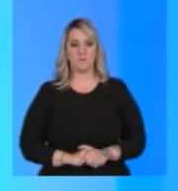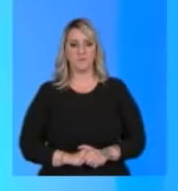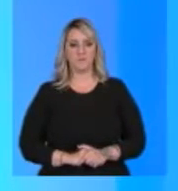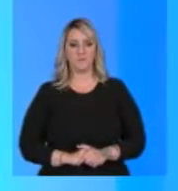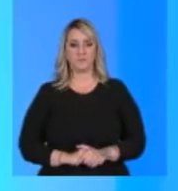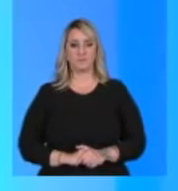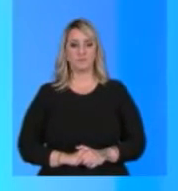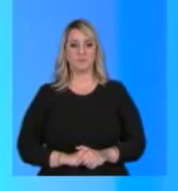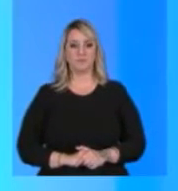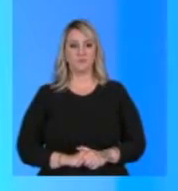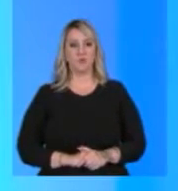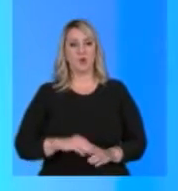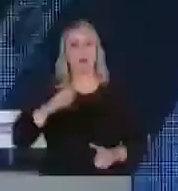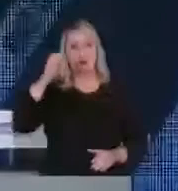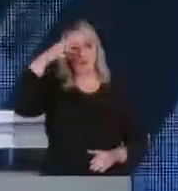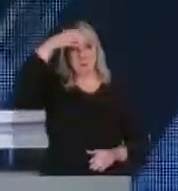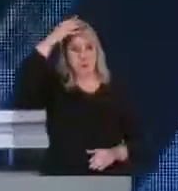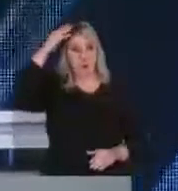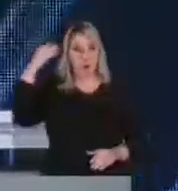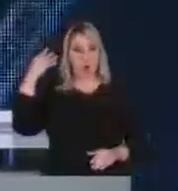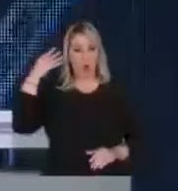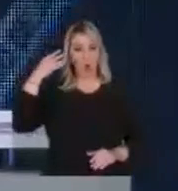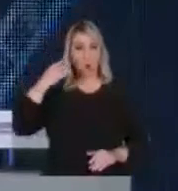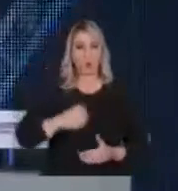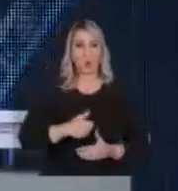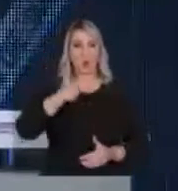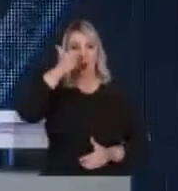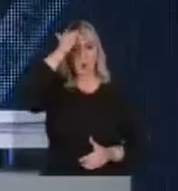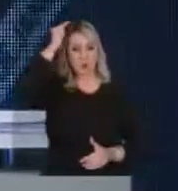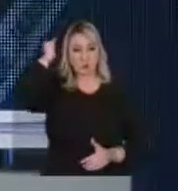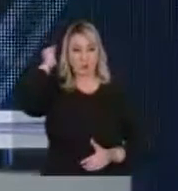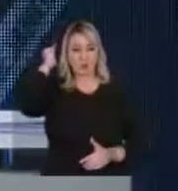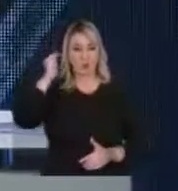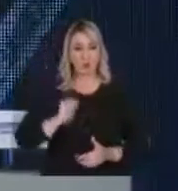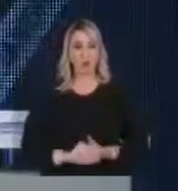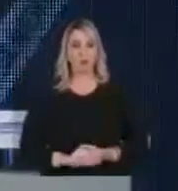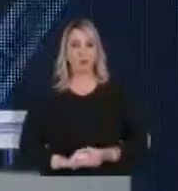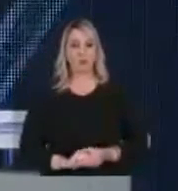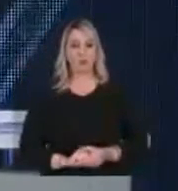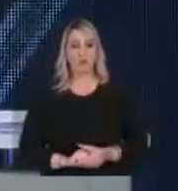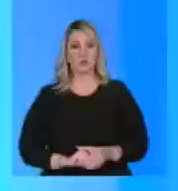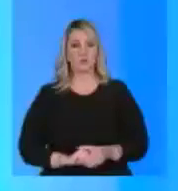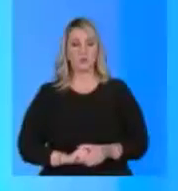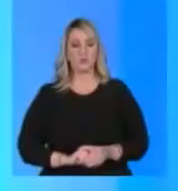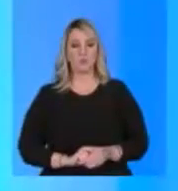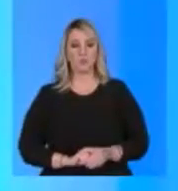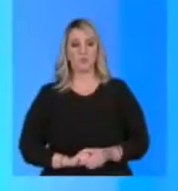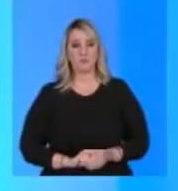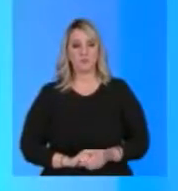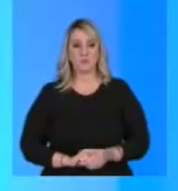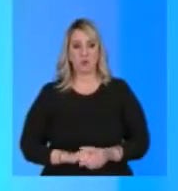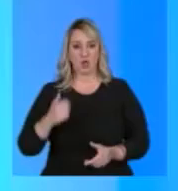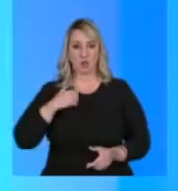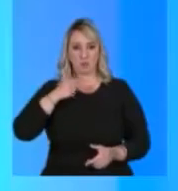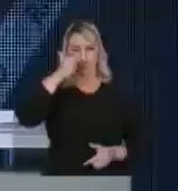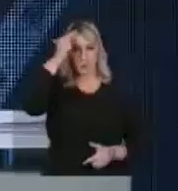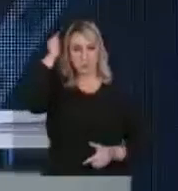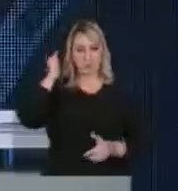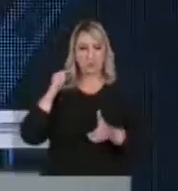feghali a jandira eu vou fazer para o candidato molon